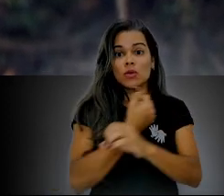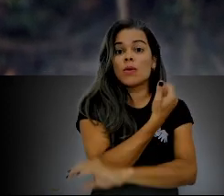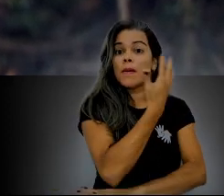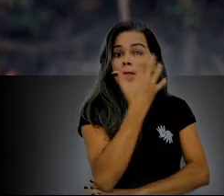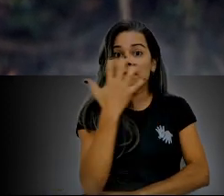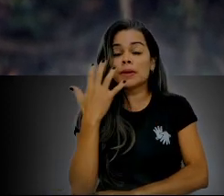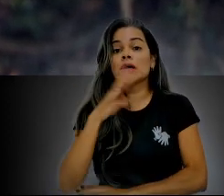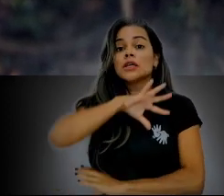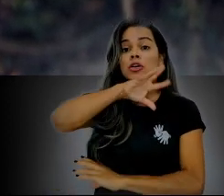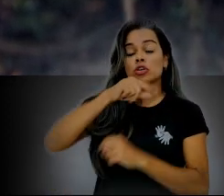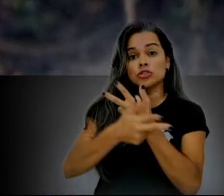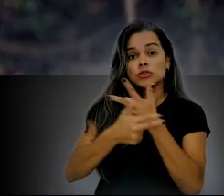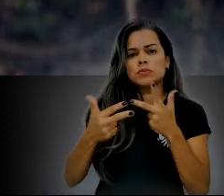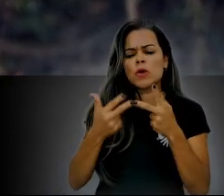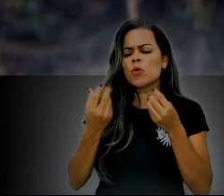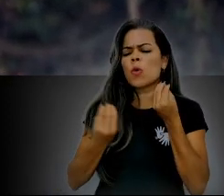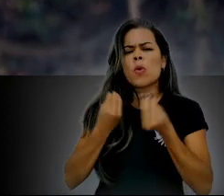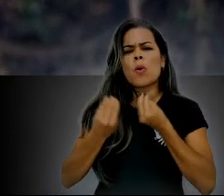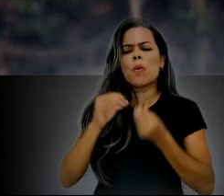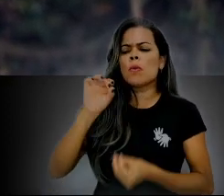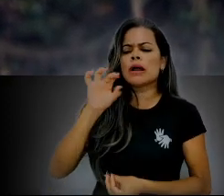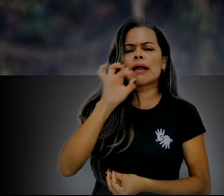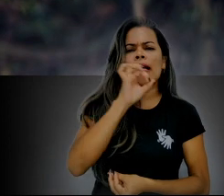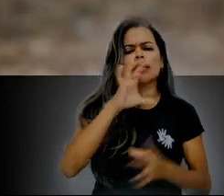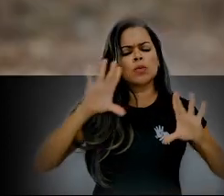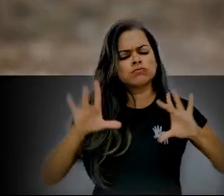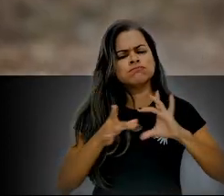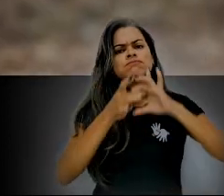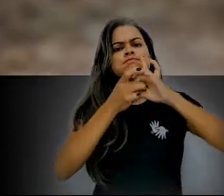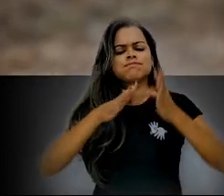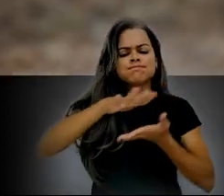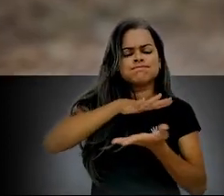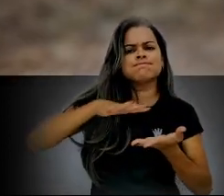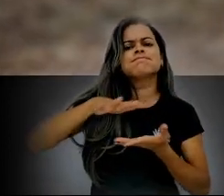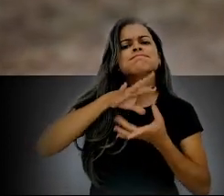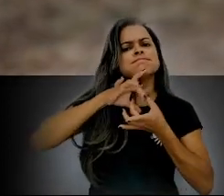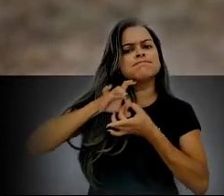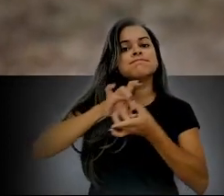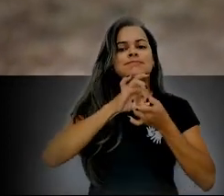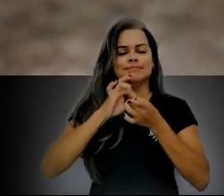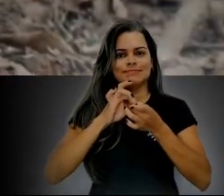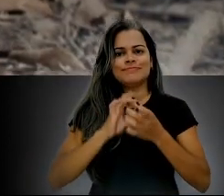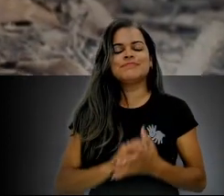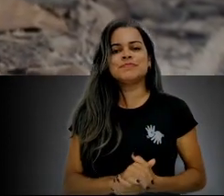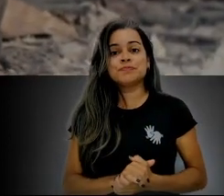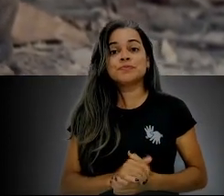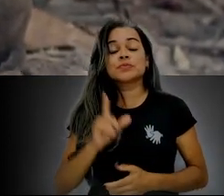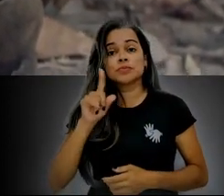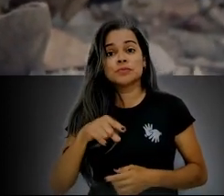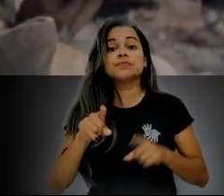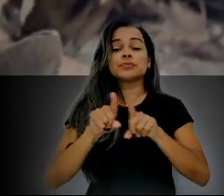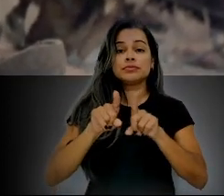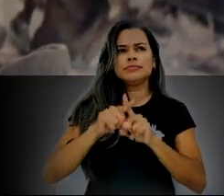e como todos esses esses fatores eles podem estar convivendo harmoniosamente no mesmo ambiente né